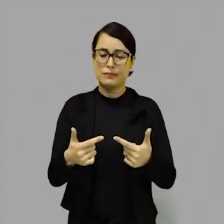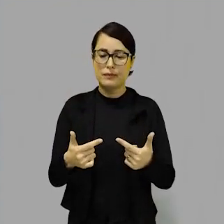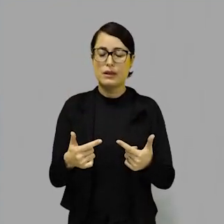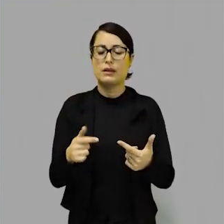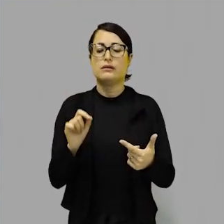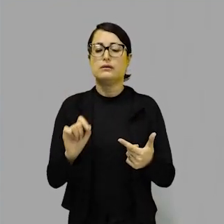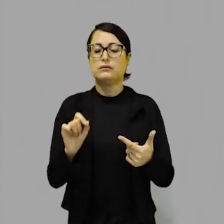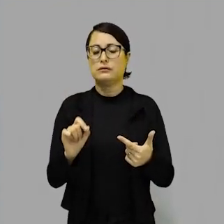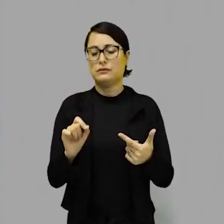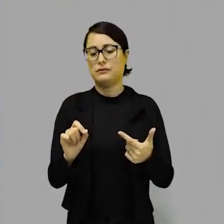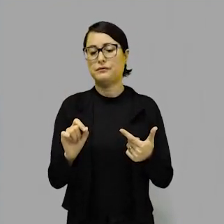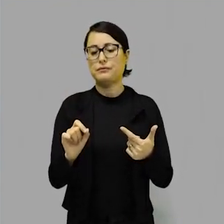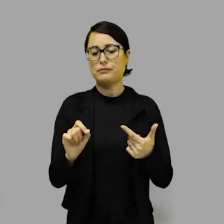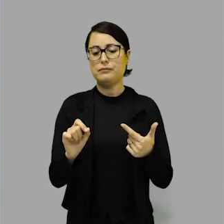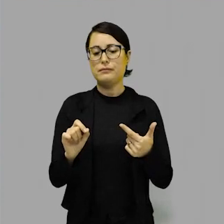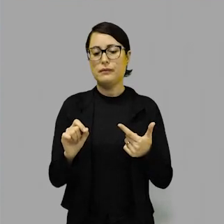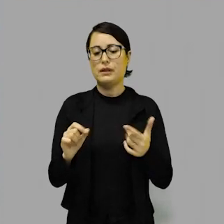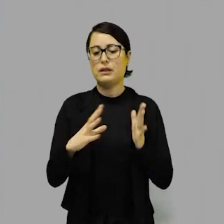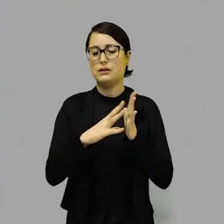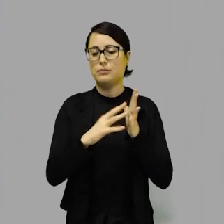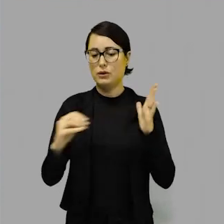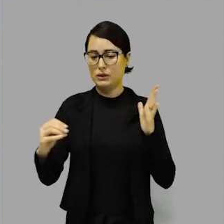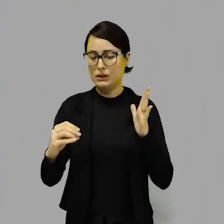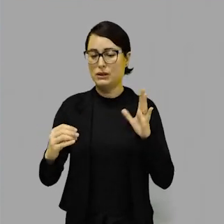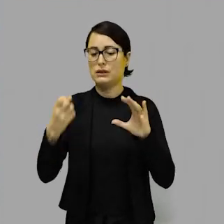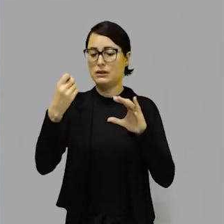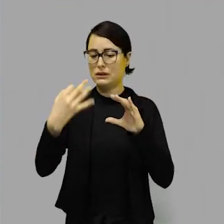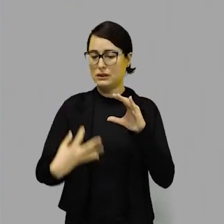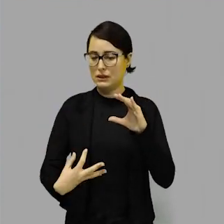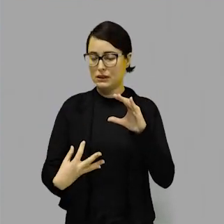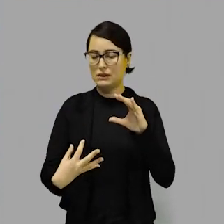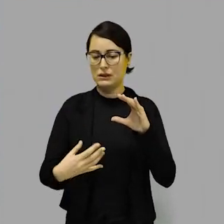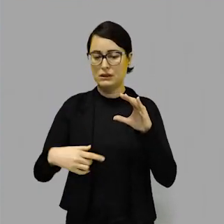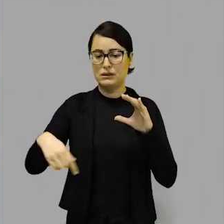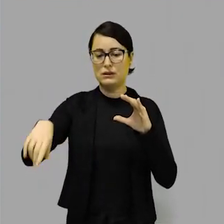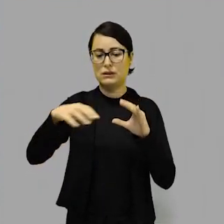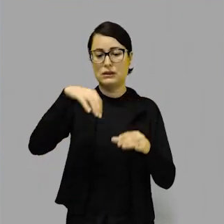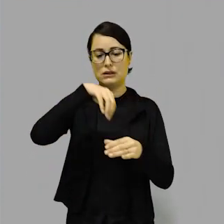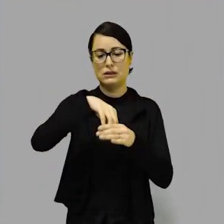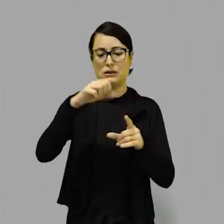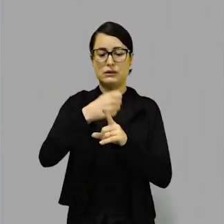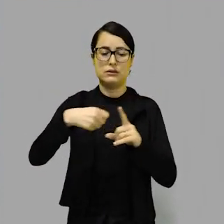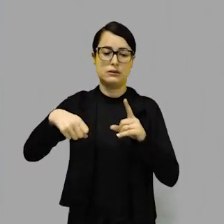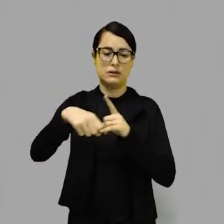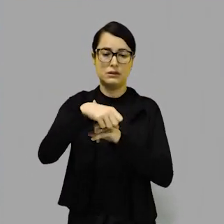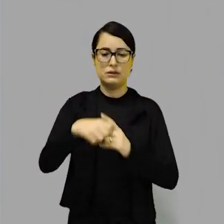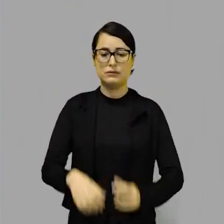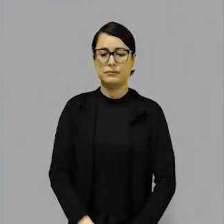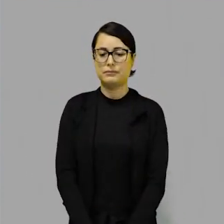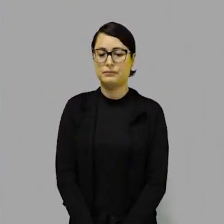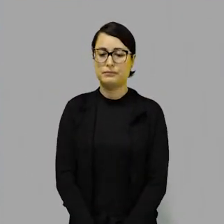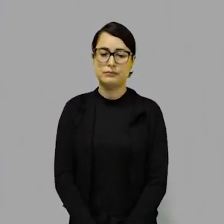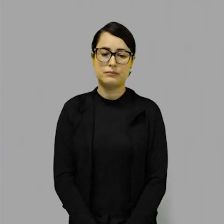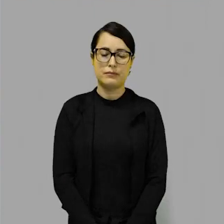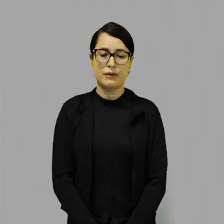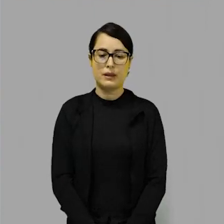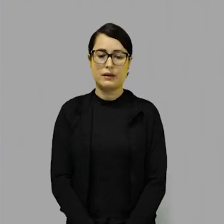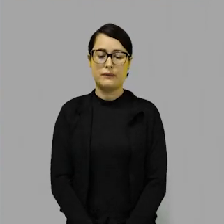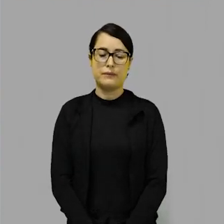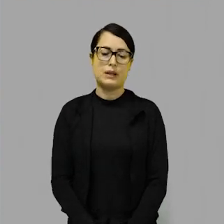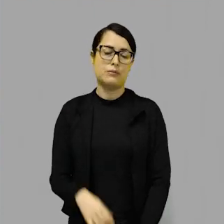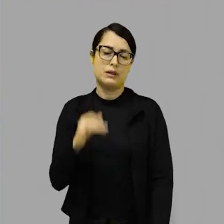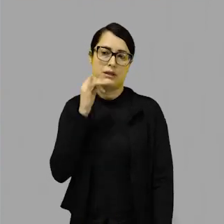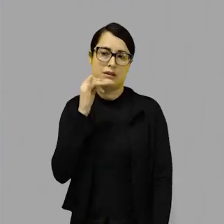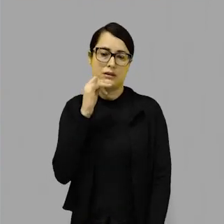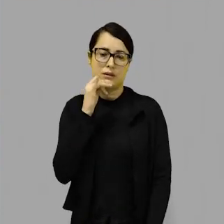acaba recriando esse modelo, essa característica que existe na sociedade, certo? É mais ou menos assim. É como se